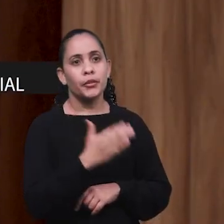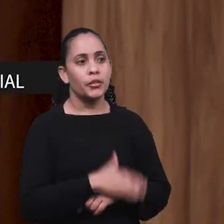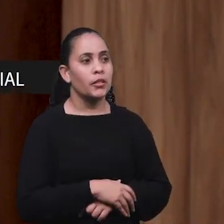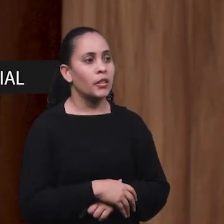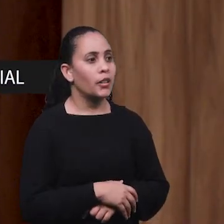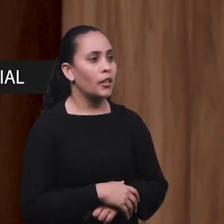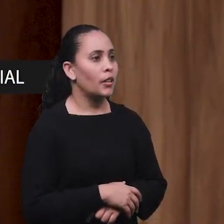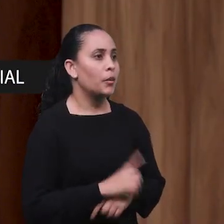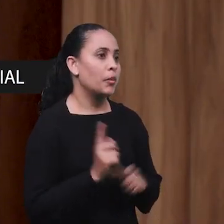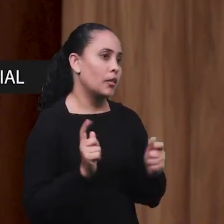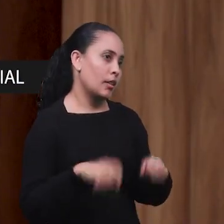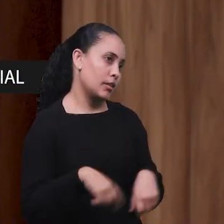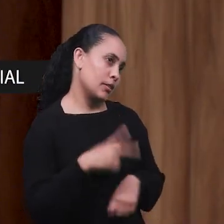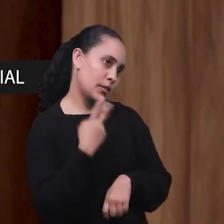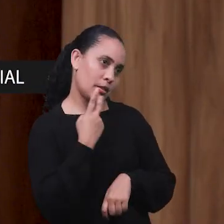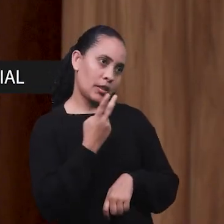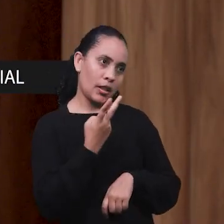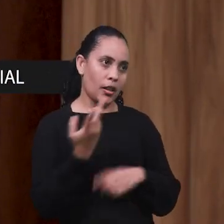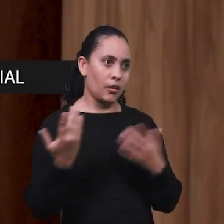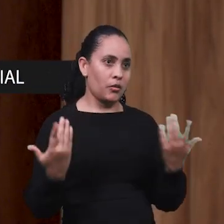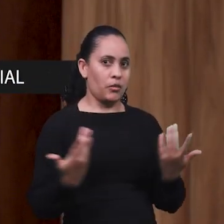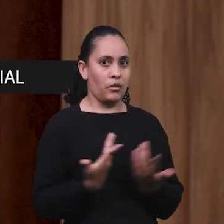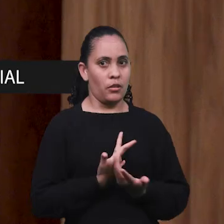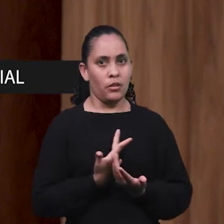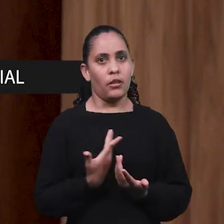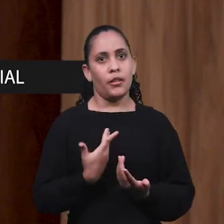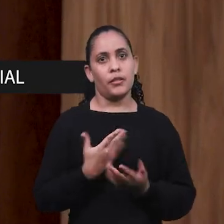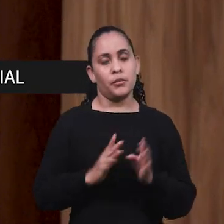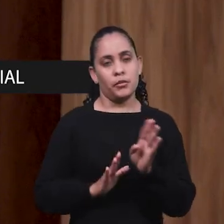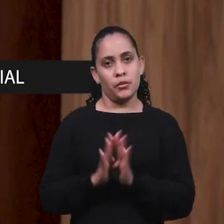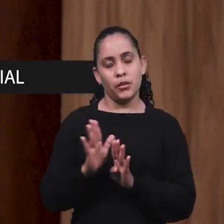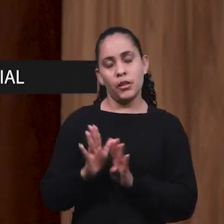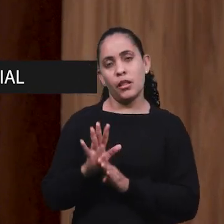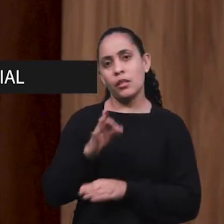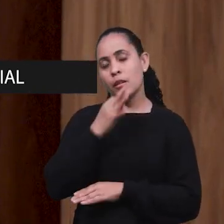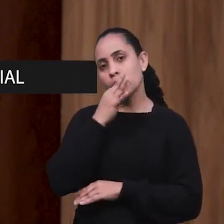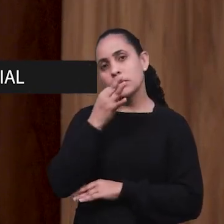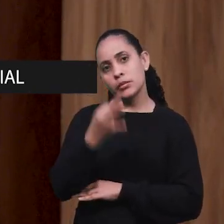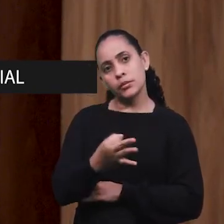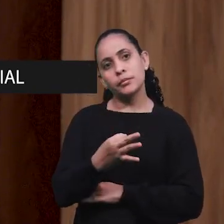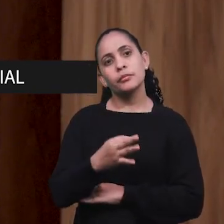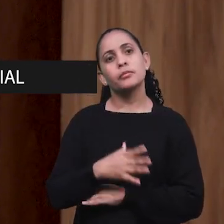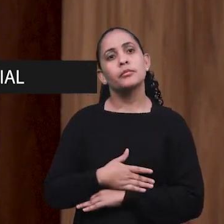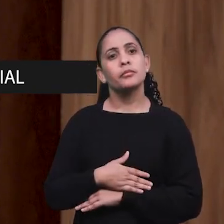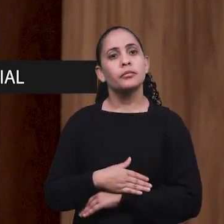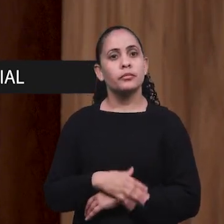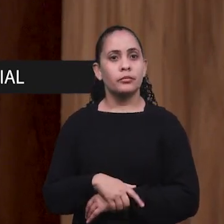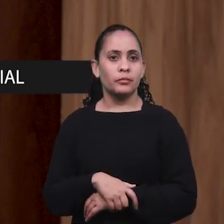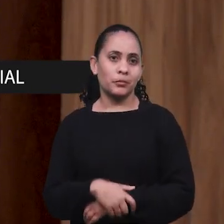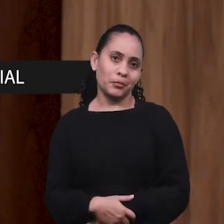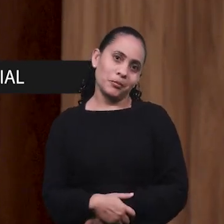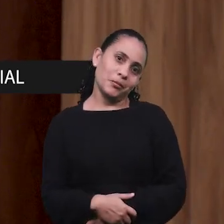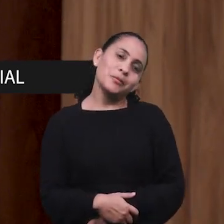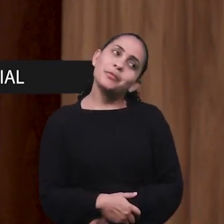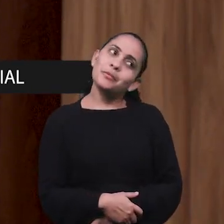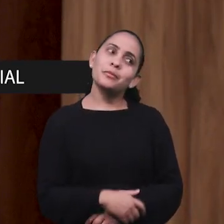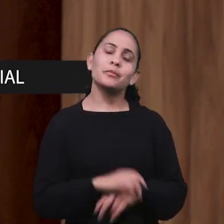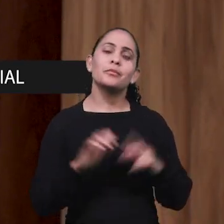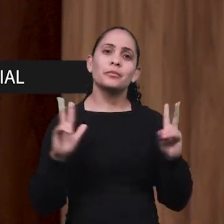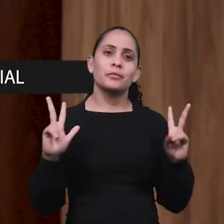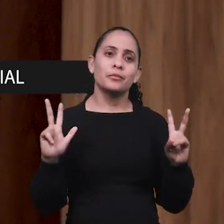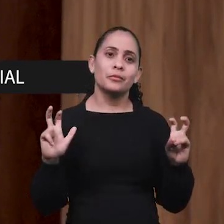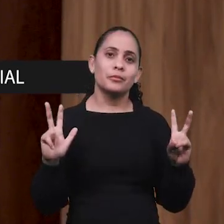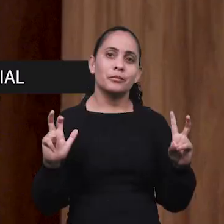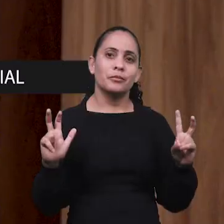ao querido Vinícius que pudesse fazer as suas considerações finais, alguma coisa que você queria deixar para os telespectadores, nossos ouvintes,